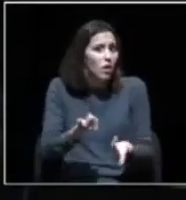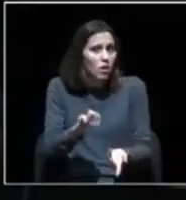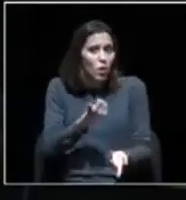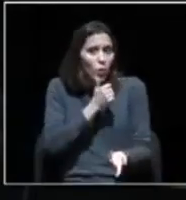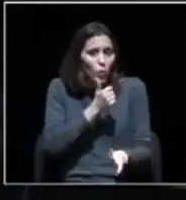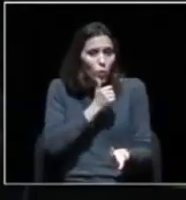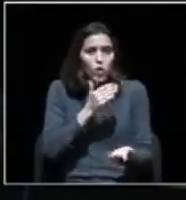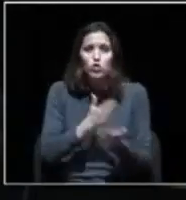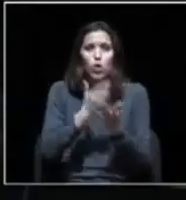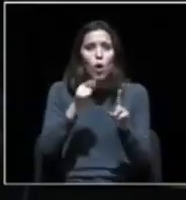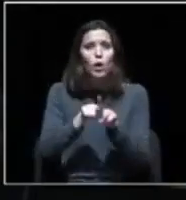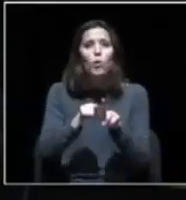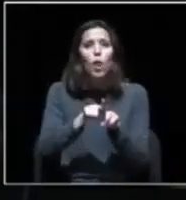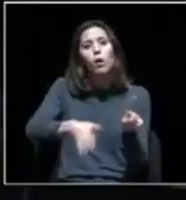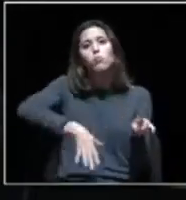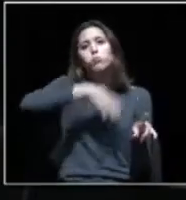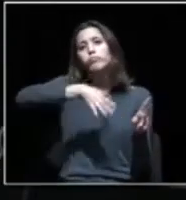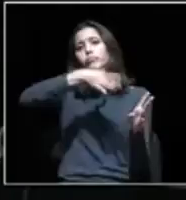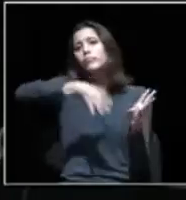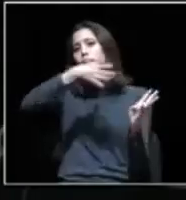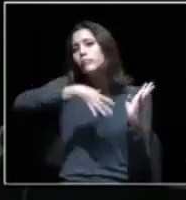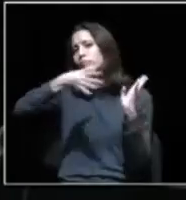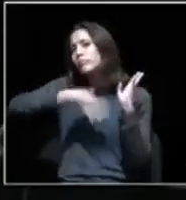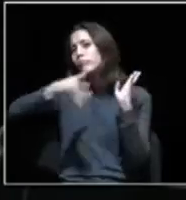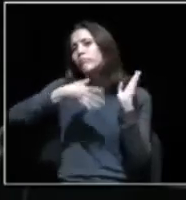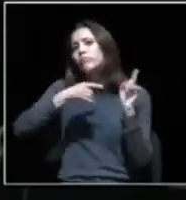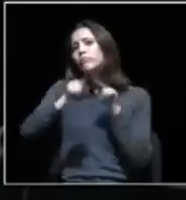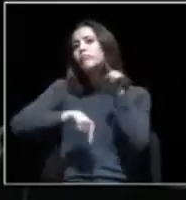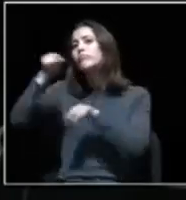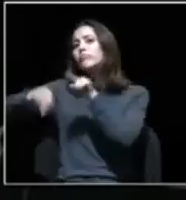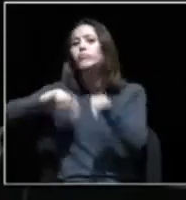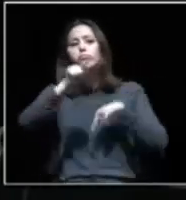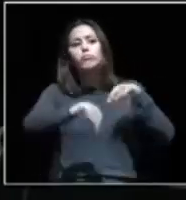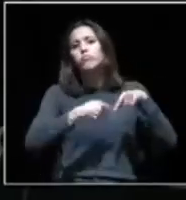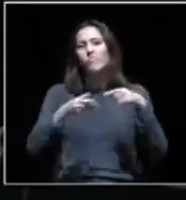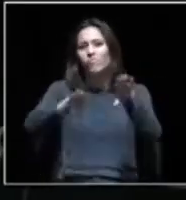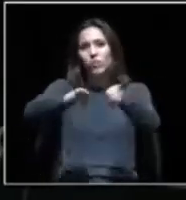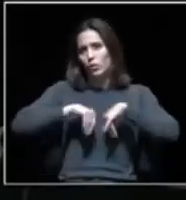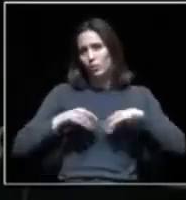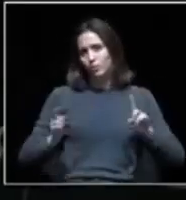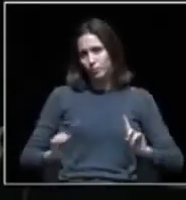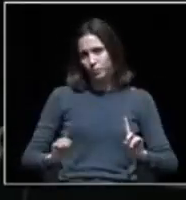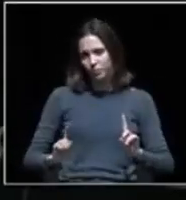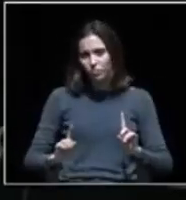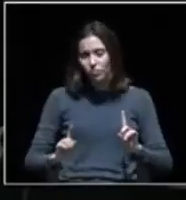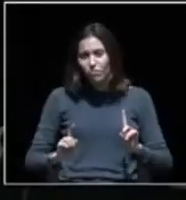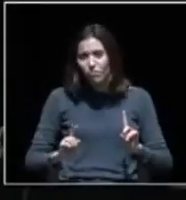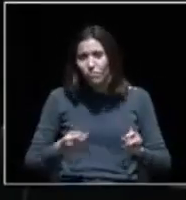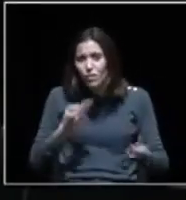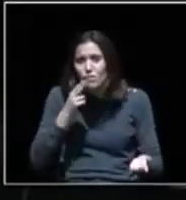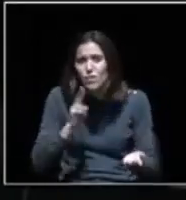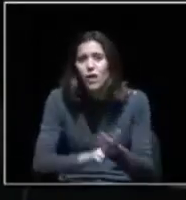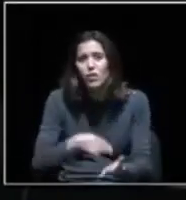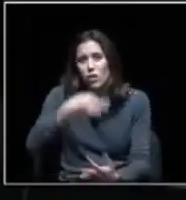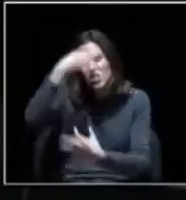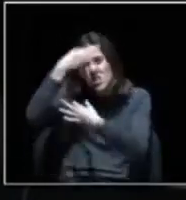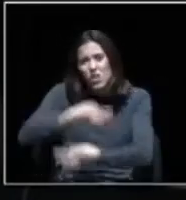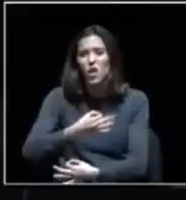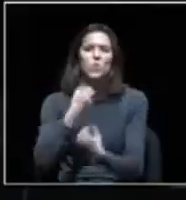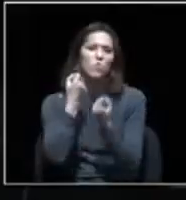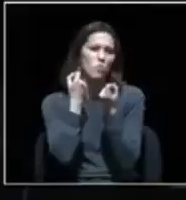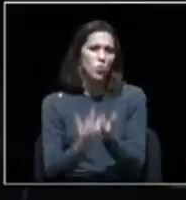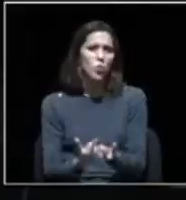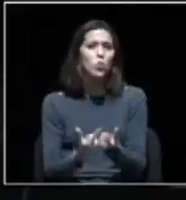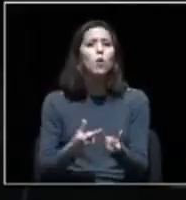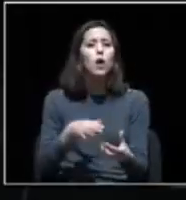sim acicatar e disparar em vários sentidos, e isso parece-nos inaceitável. Aliás, parece-nos mesmo muito pouco sério pegar num